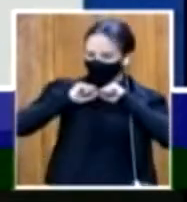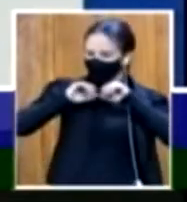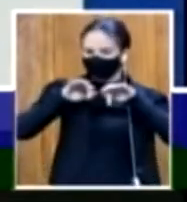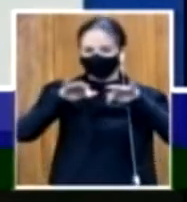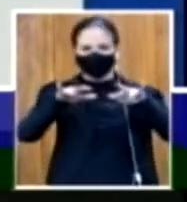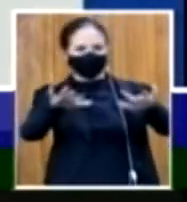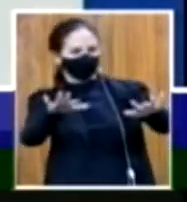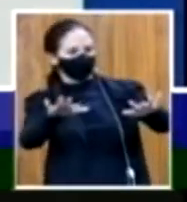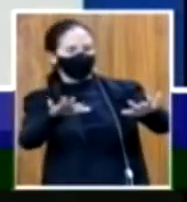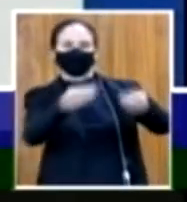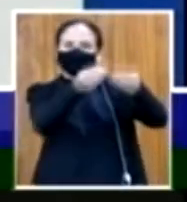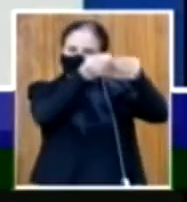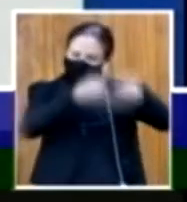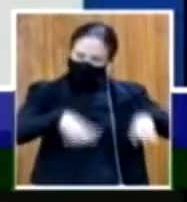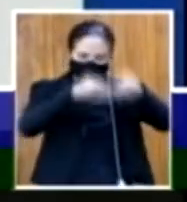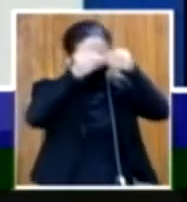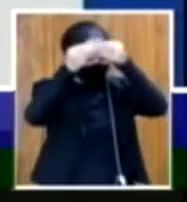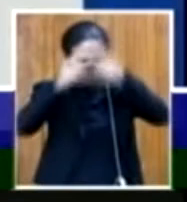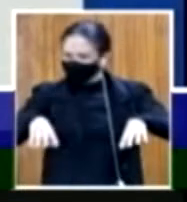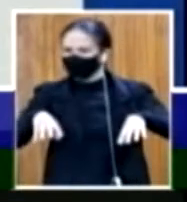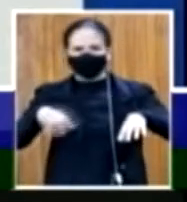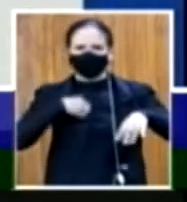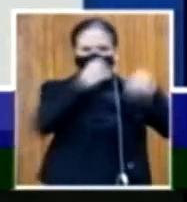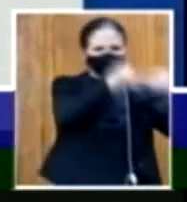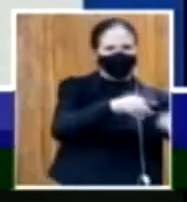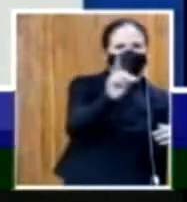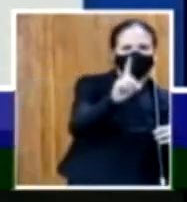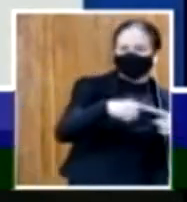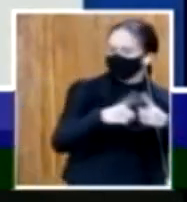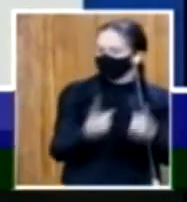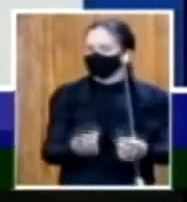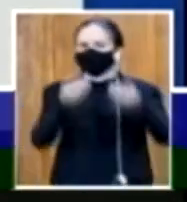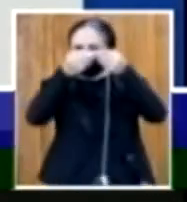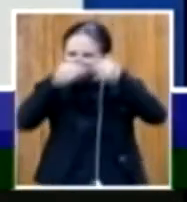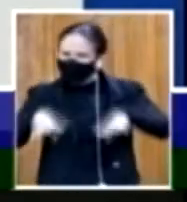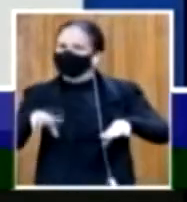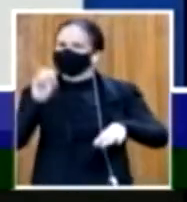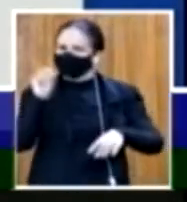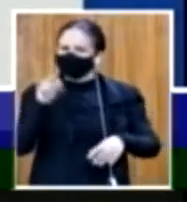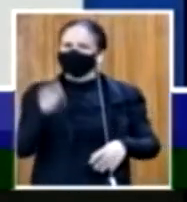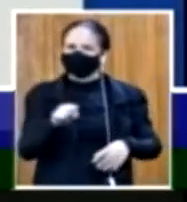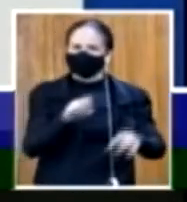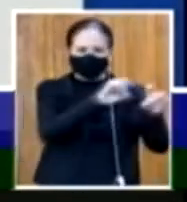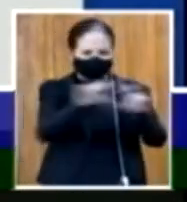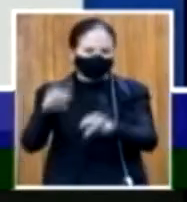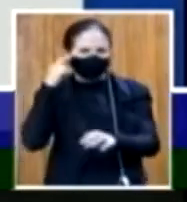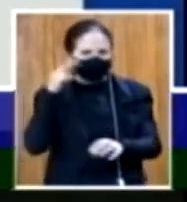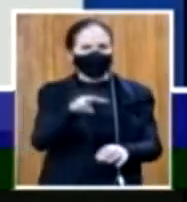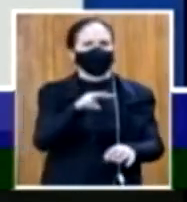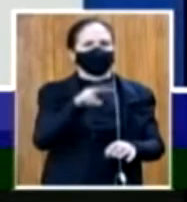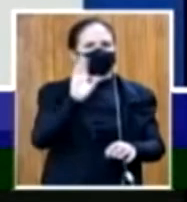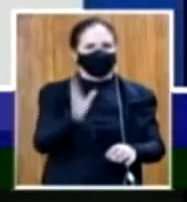nos impactado, que eu não vou aqui entrar nesse mérito, e se está aos olhos e ouvidos de cada um de nós.